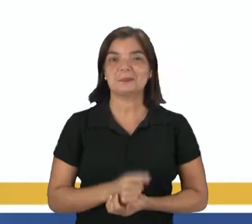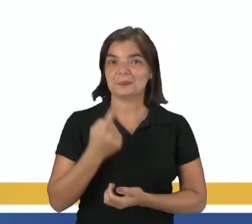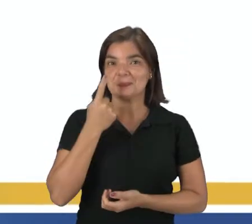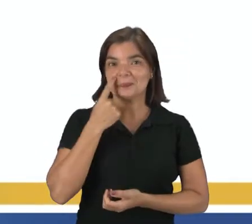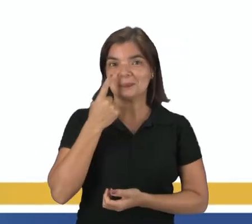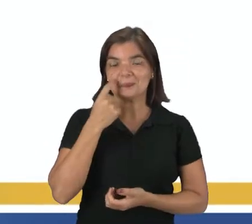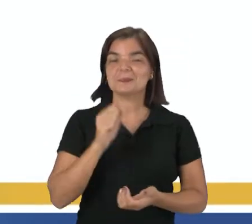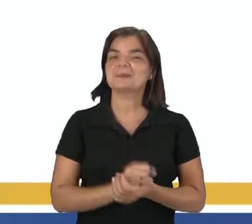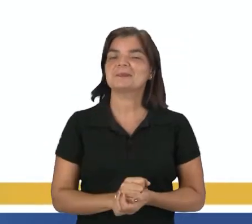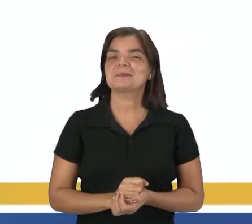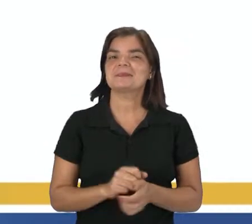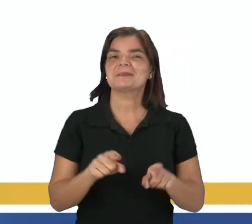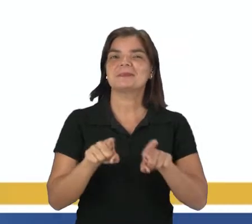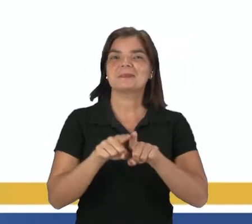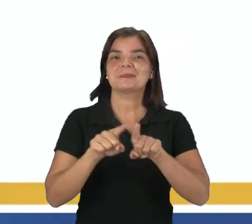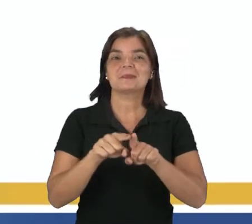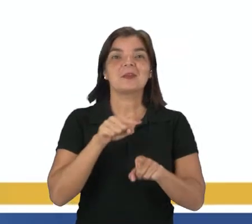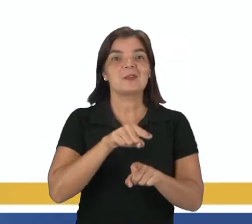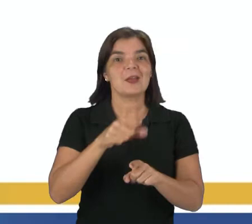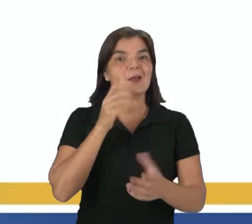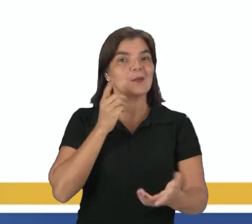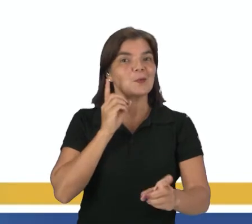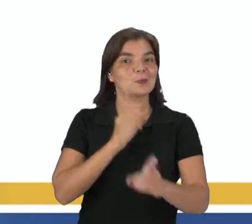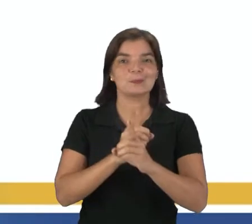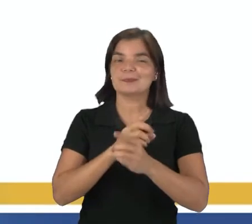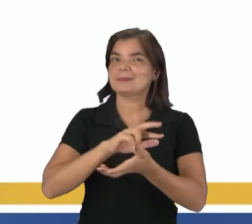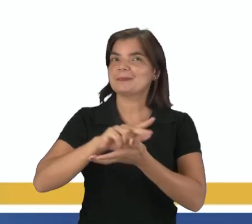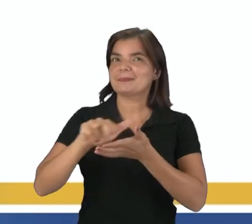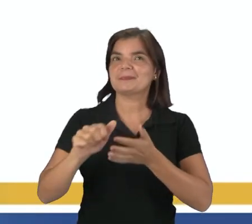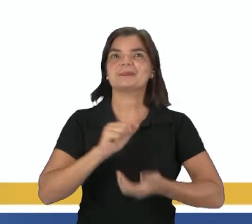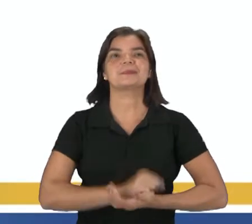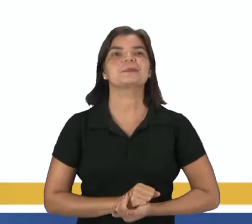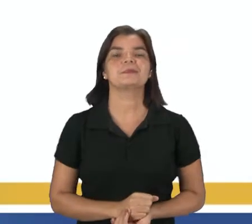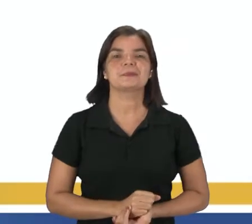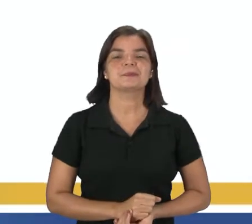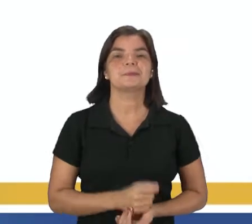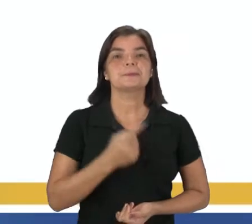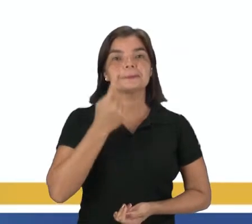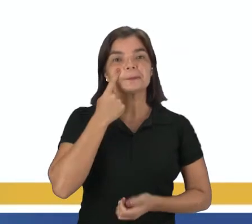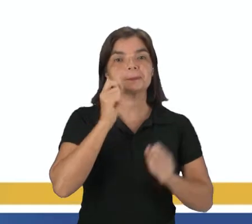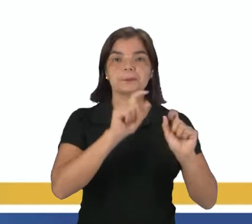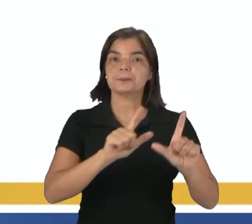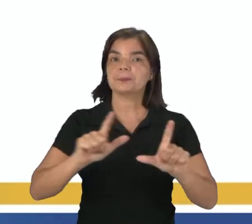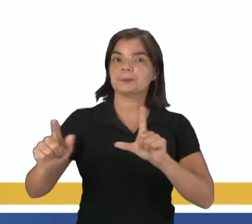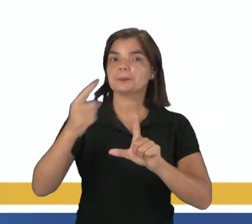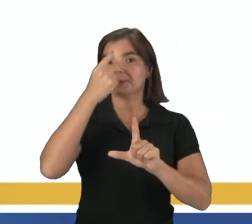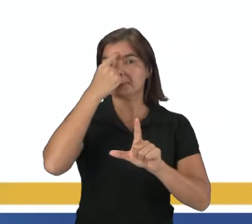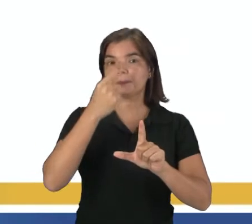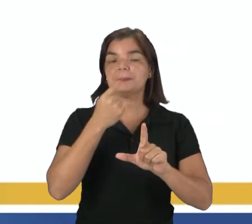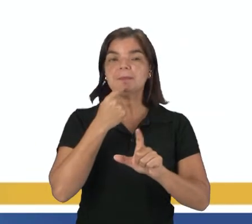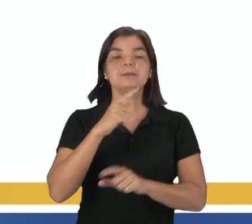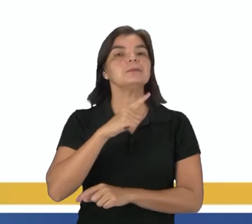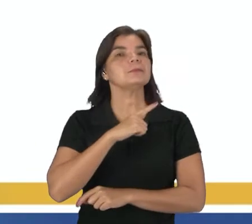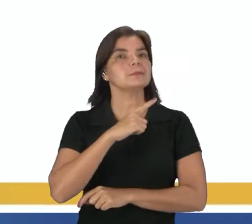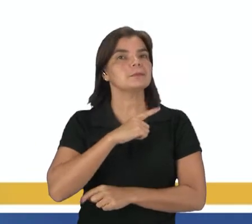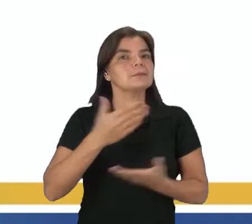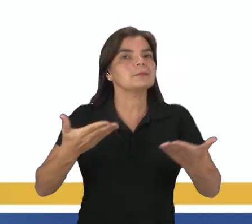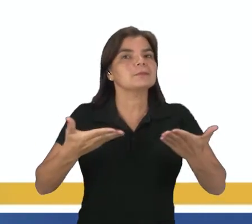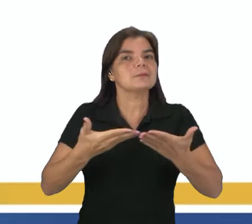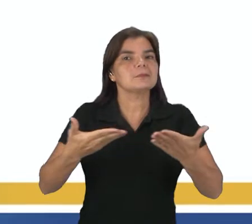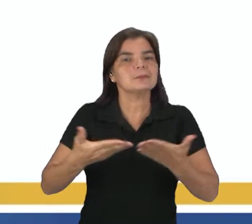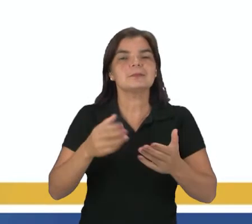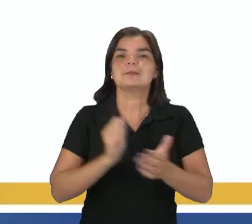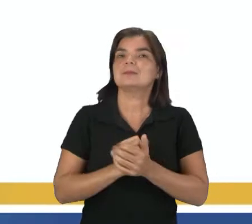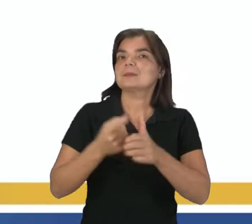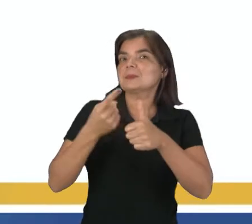fotoalbumuniversal.com.br, blog/linha do tempo da fotografia, ok? Olha aí, gente, então nós estamos vendo agora